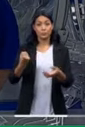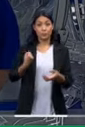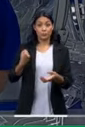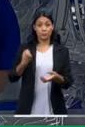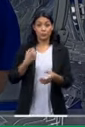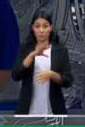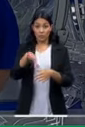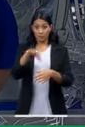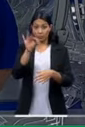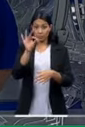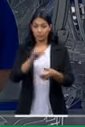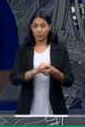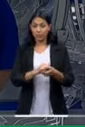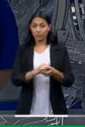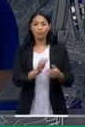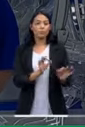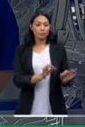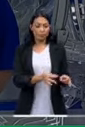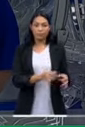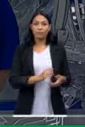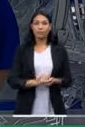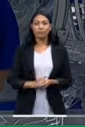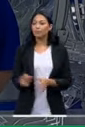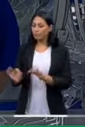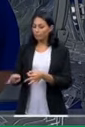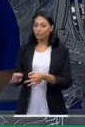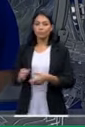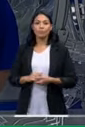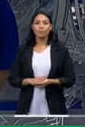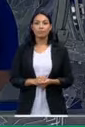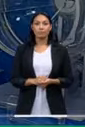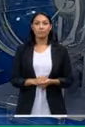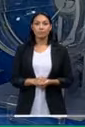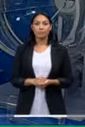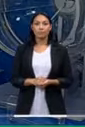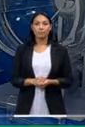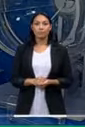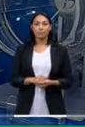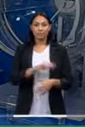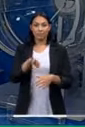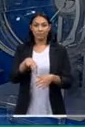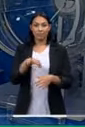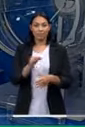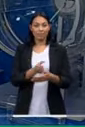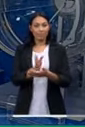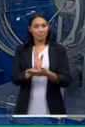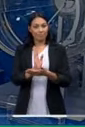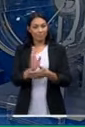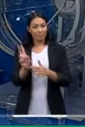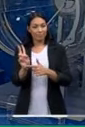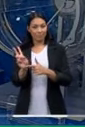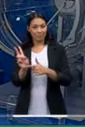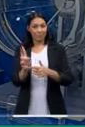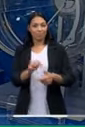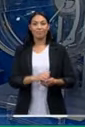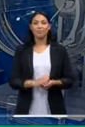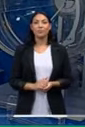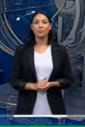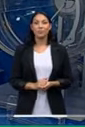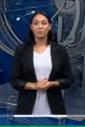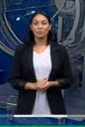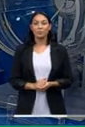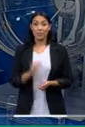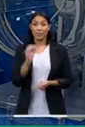bolas sorteadas? Sim, confirmo. Sim, confirmo. Sorteio realizado e validado pelos nossos